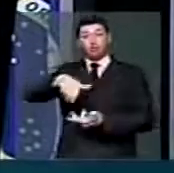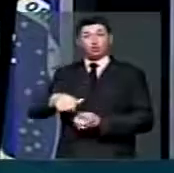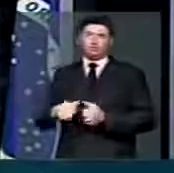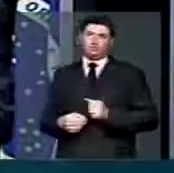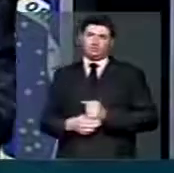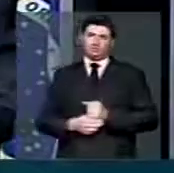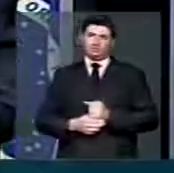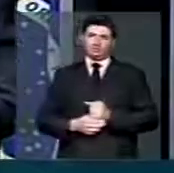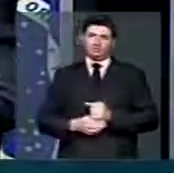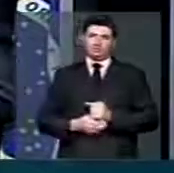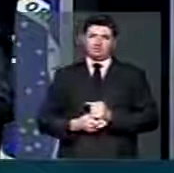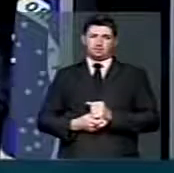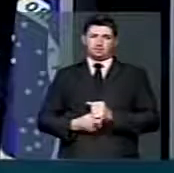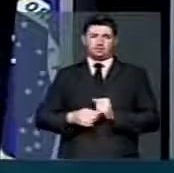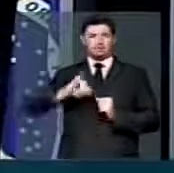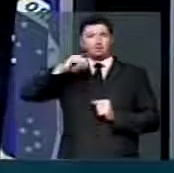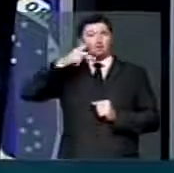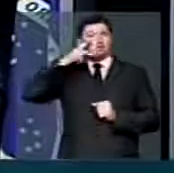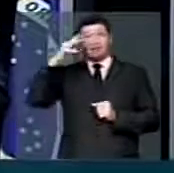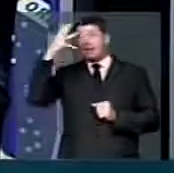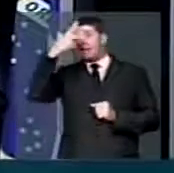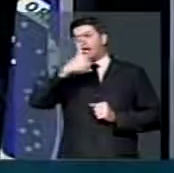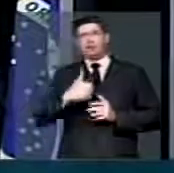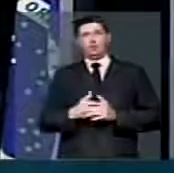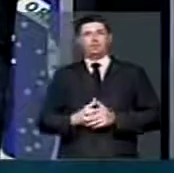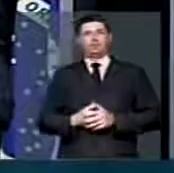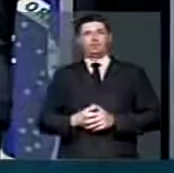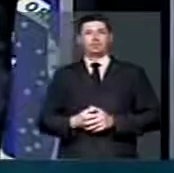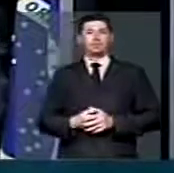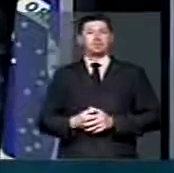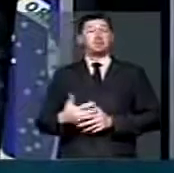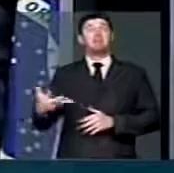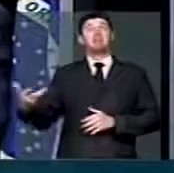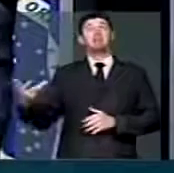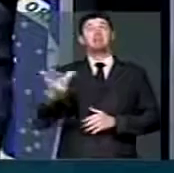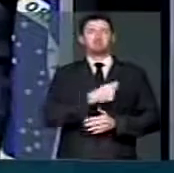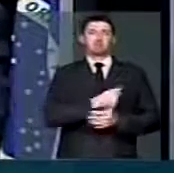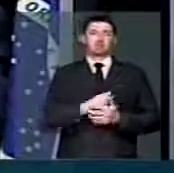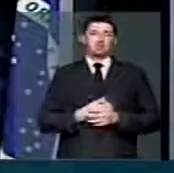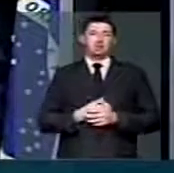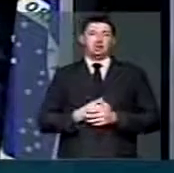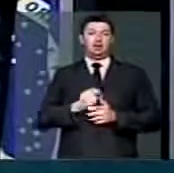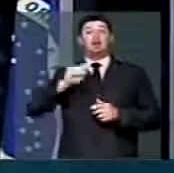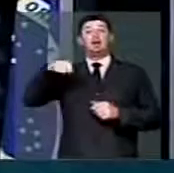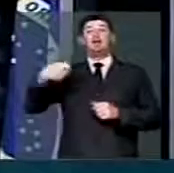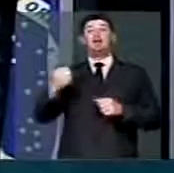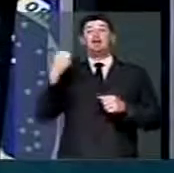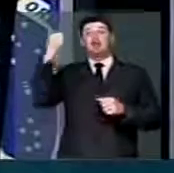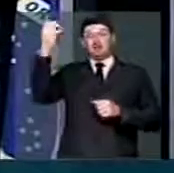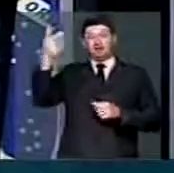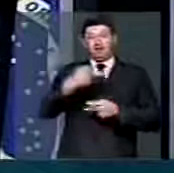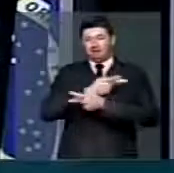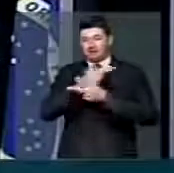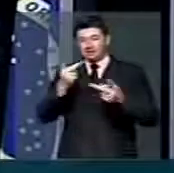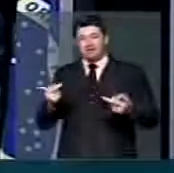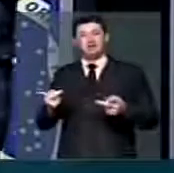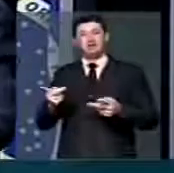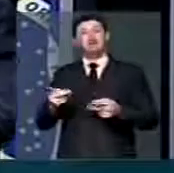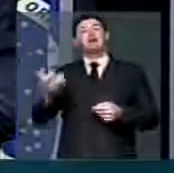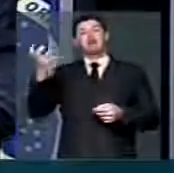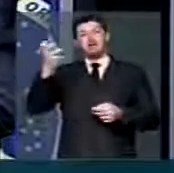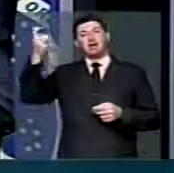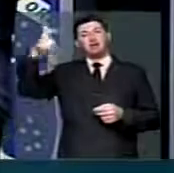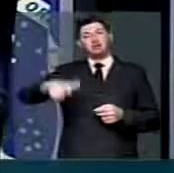mundo. João Pessoa é linda, João Pessoa é maravilhosa. Quem vai em João Pessoa quer voltar